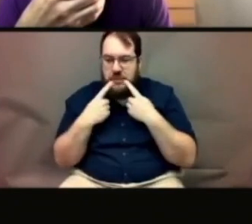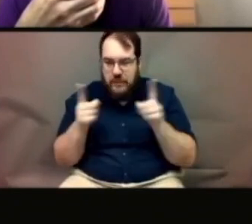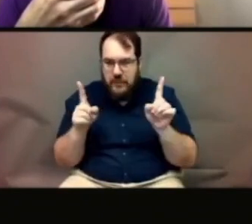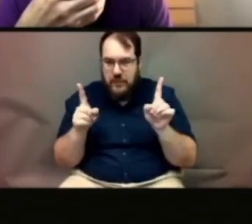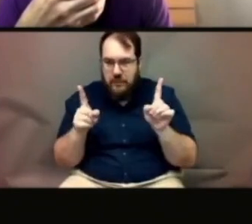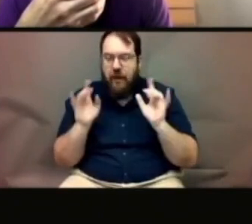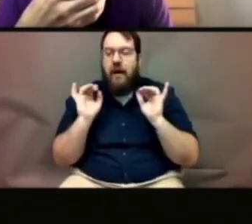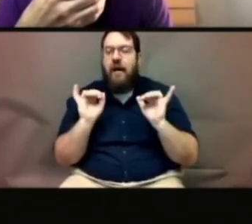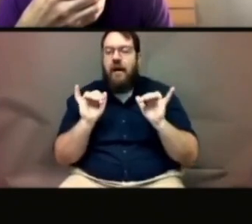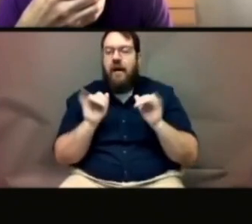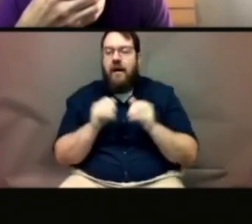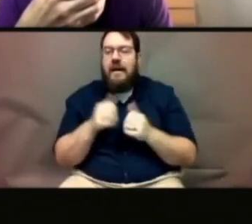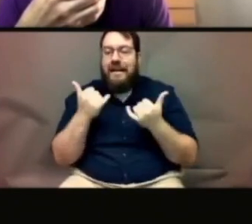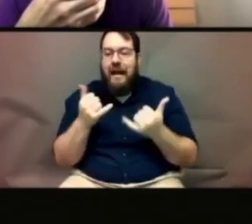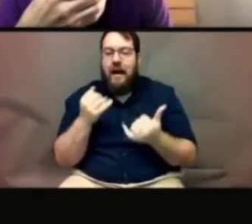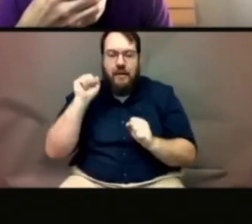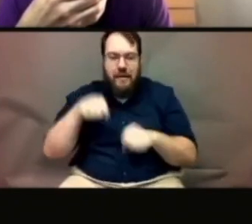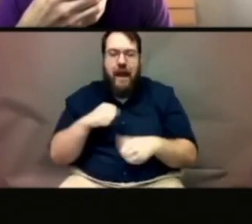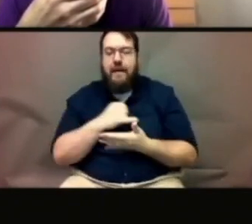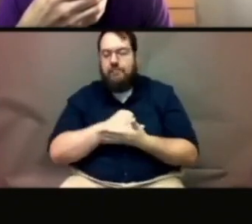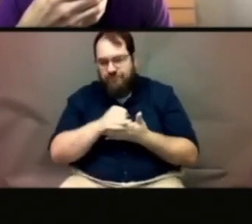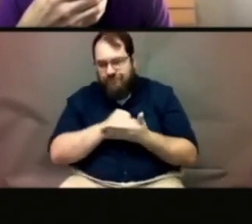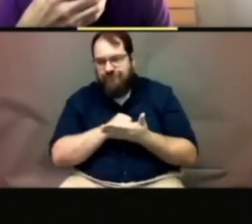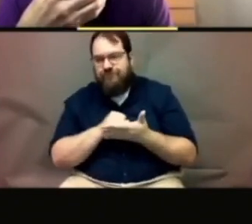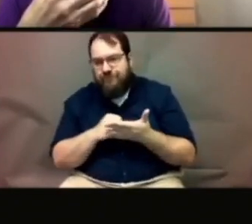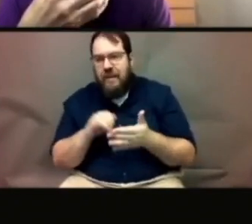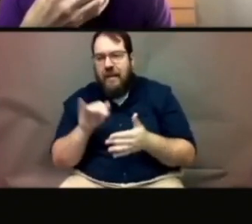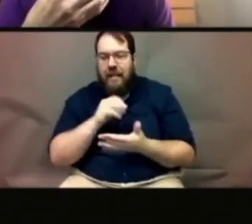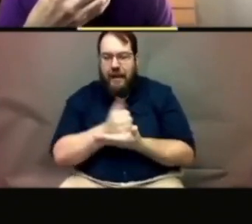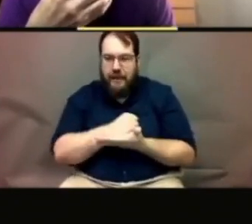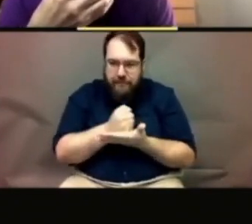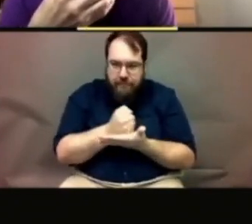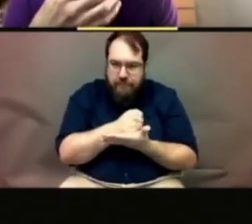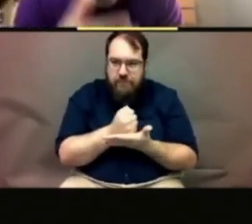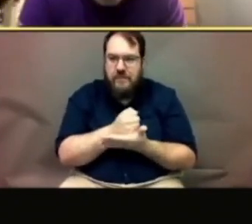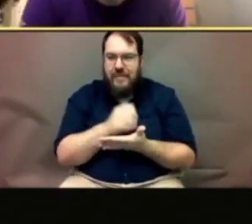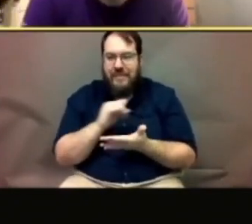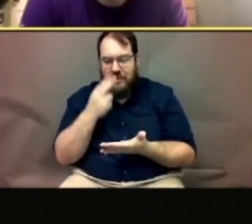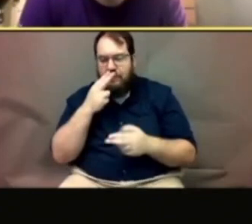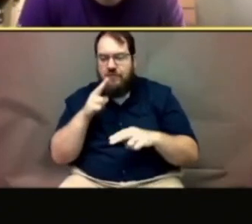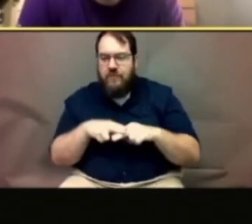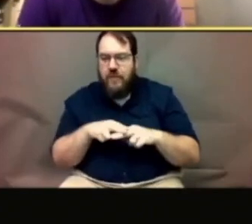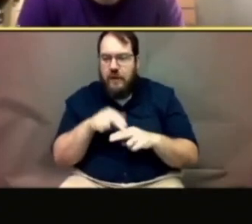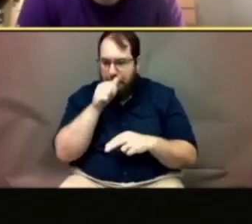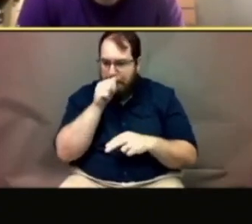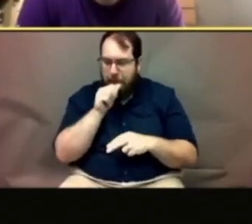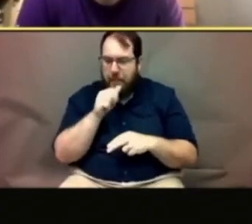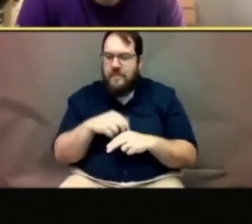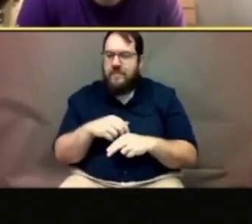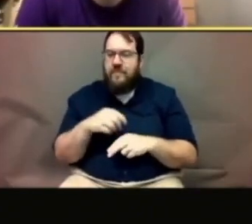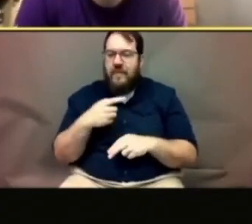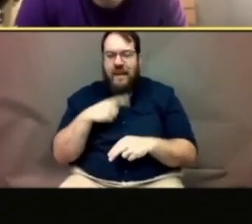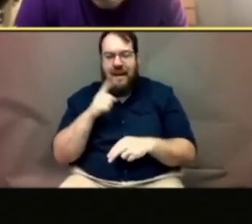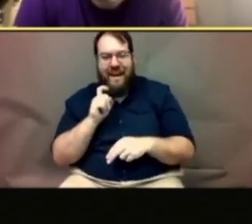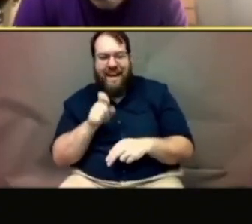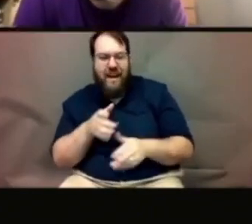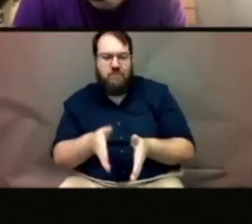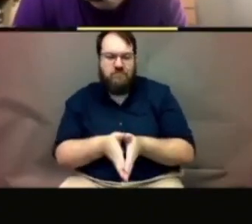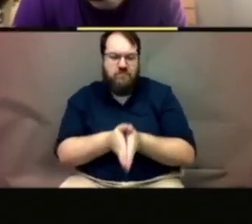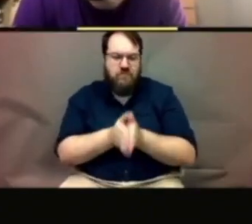Aqui, olha só. Então, agora eu consigo desenhar como se fosse um joystick e isso é divertido.